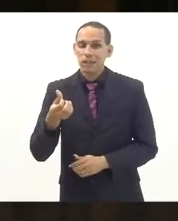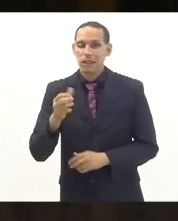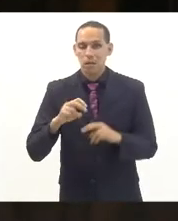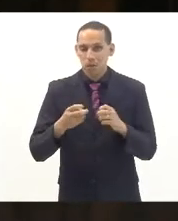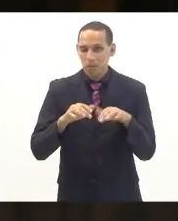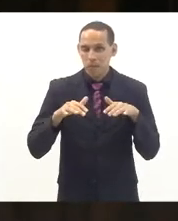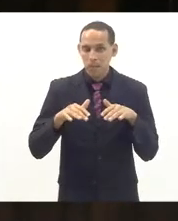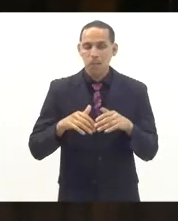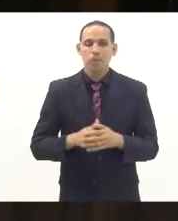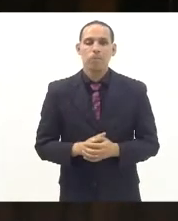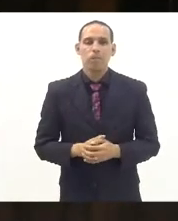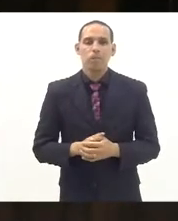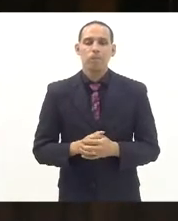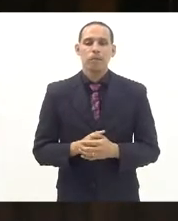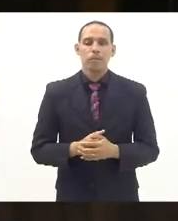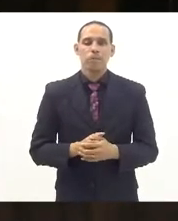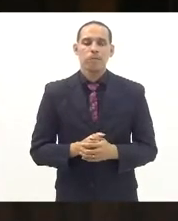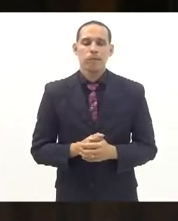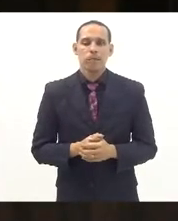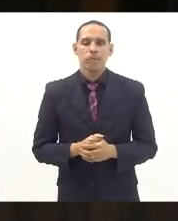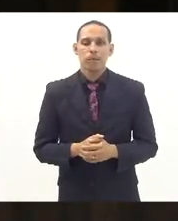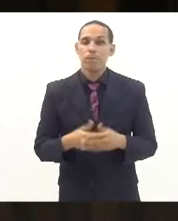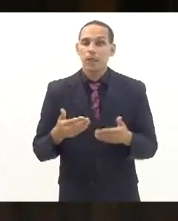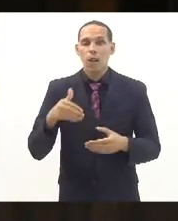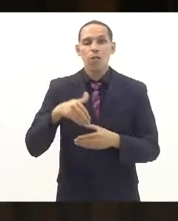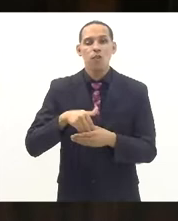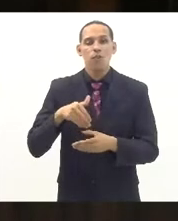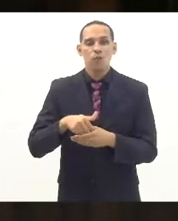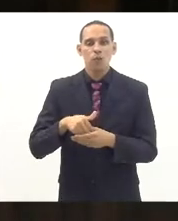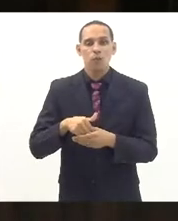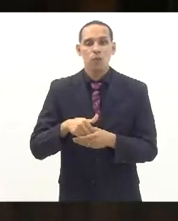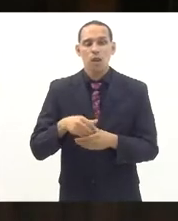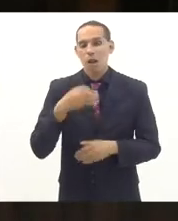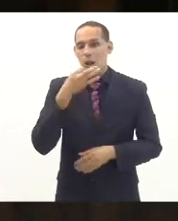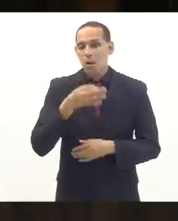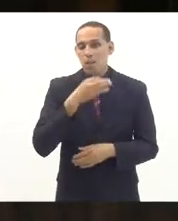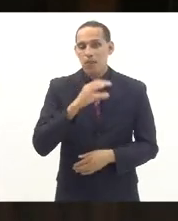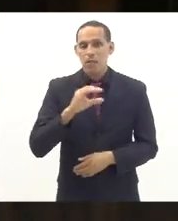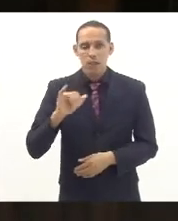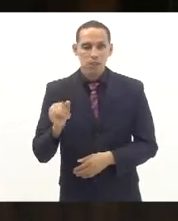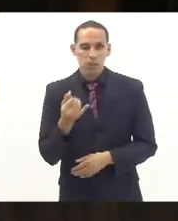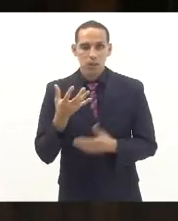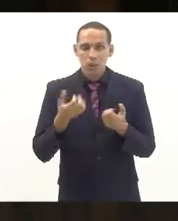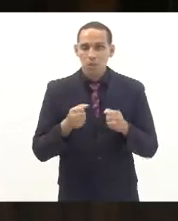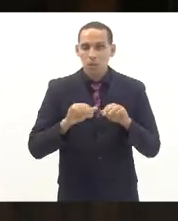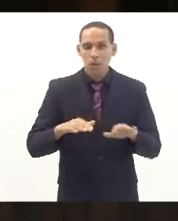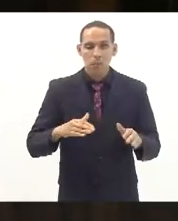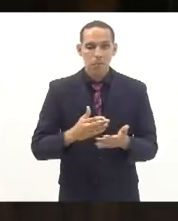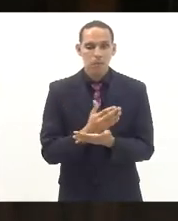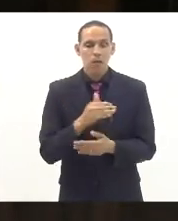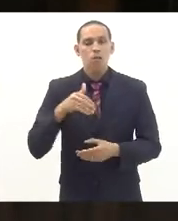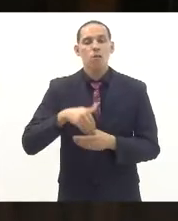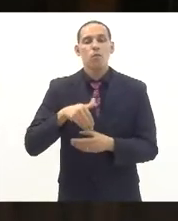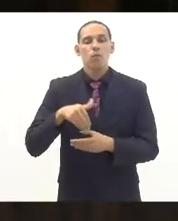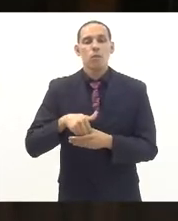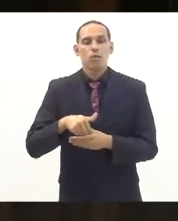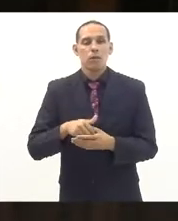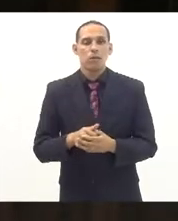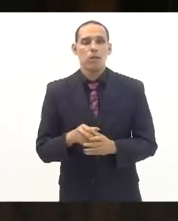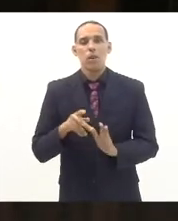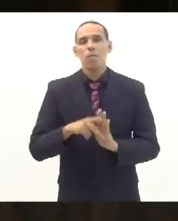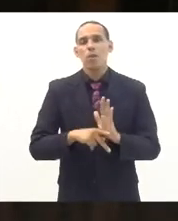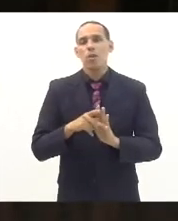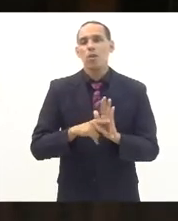seis do Plenário bom então em votação para está começando com essa notícia de que a próxima pessoal aprovada em votação